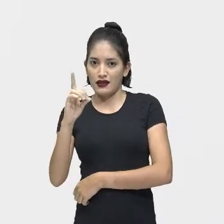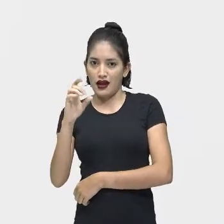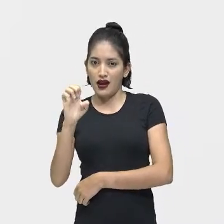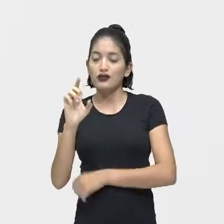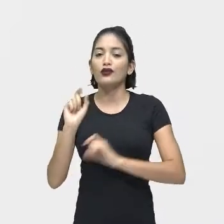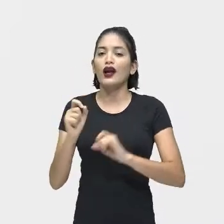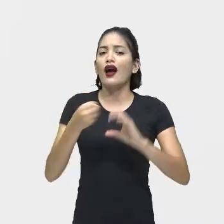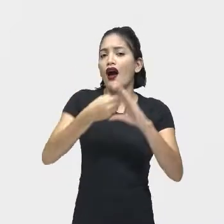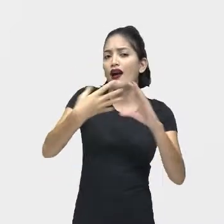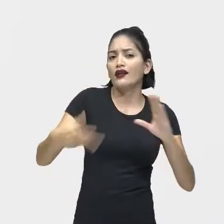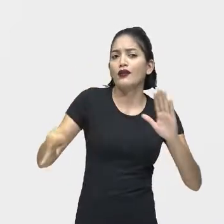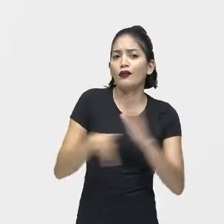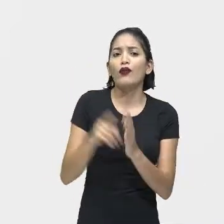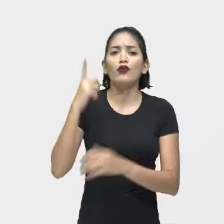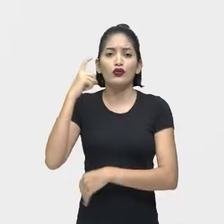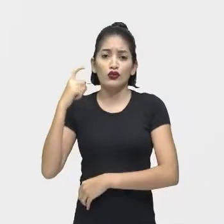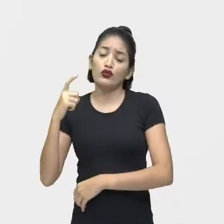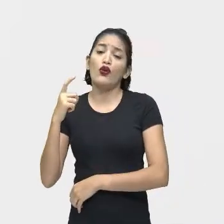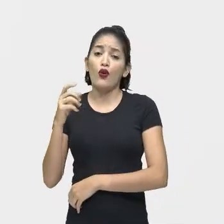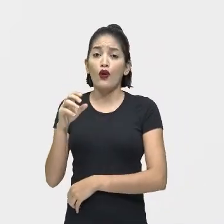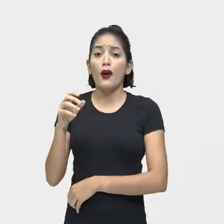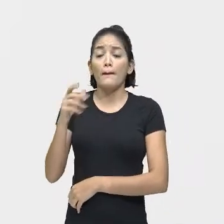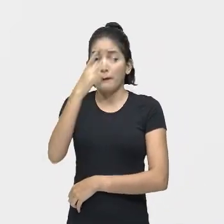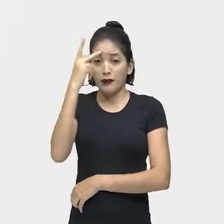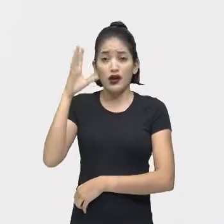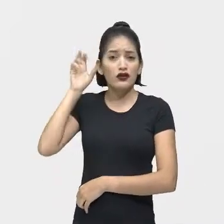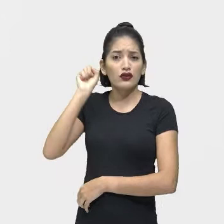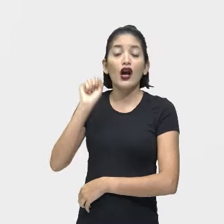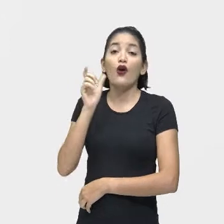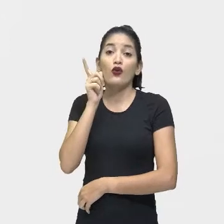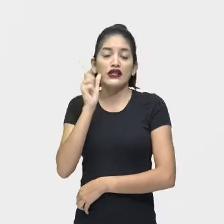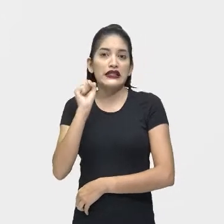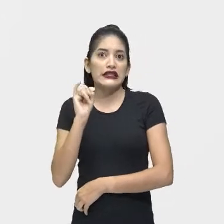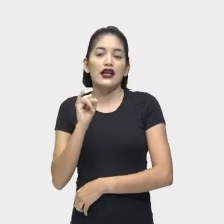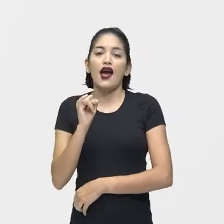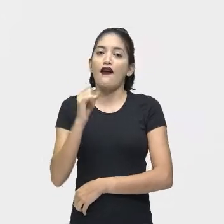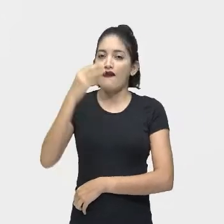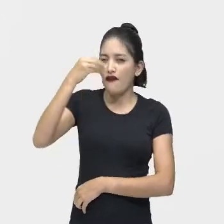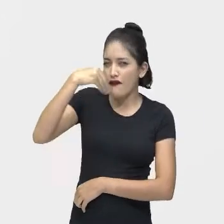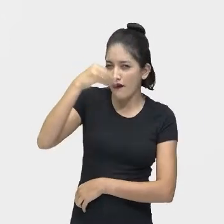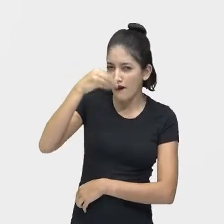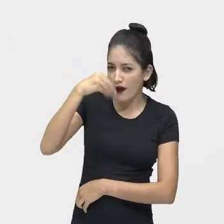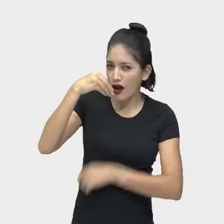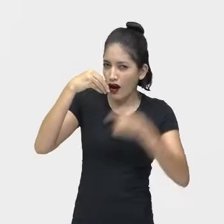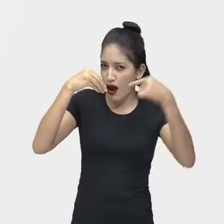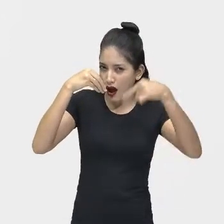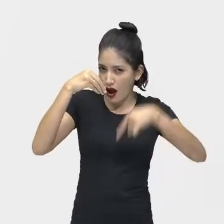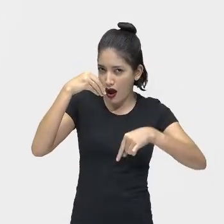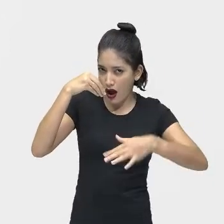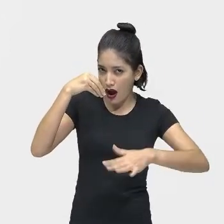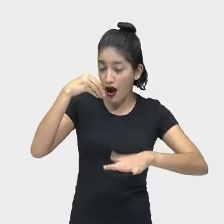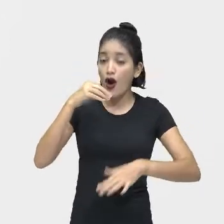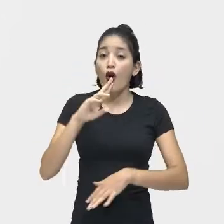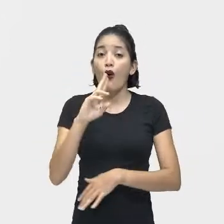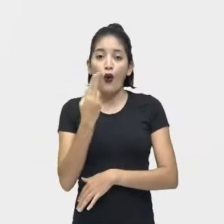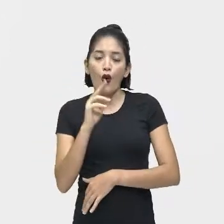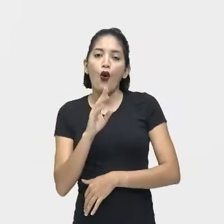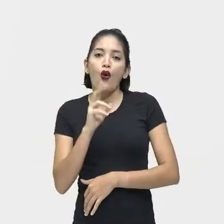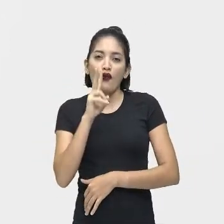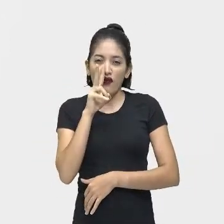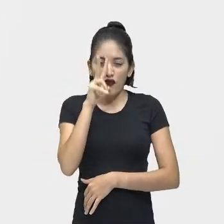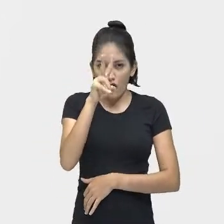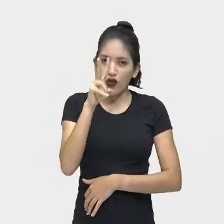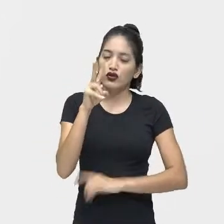que permite ao ouvinte distinguir se o som é fraco, baixa intensidade, ou se é um som forte,